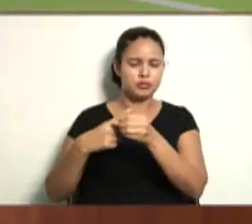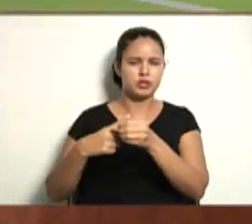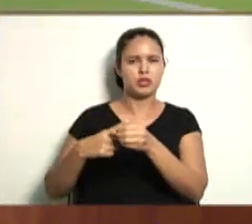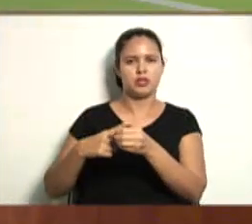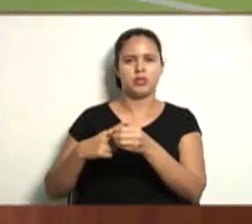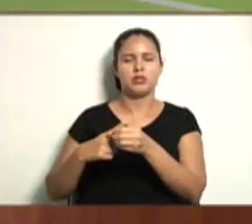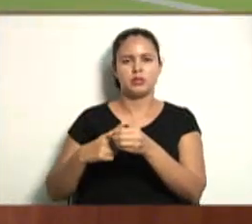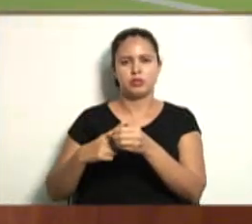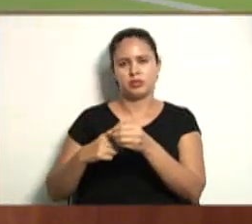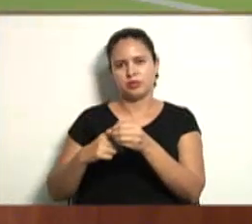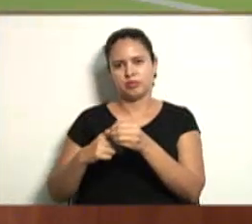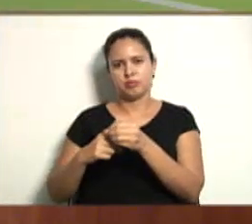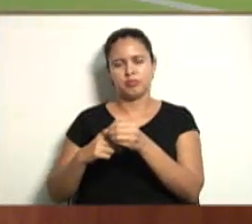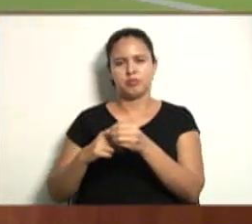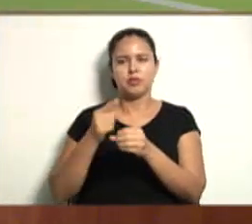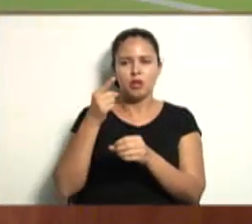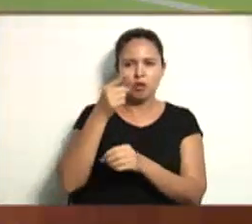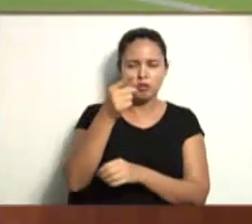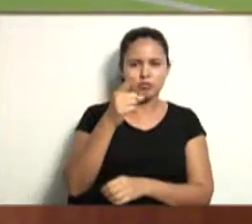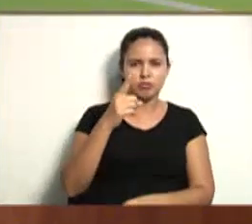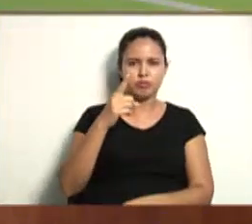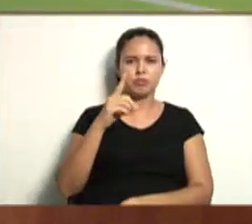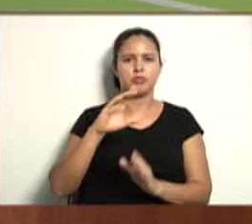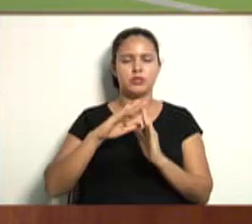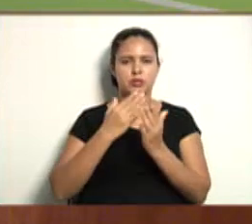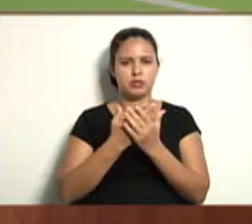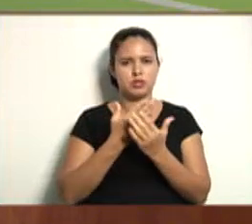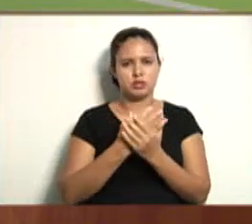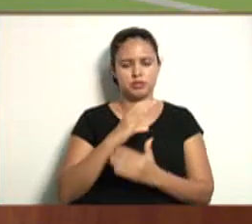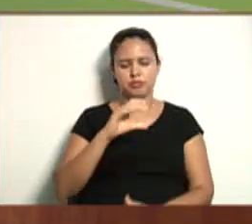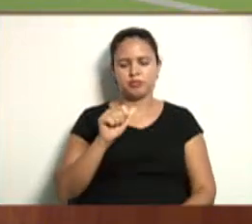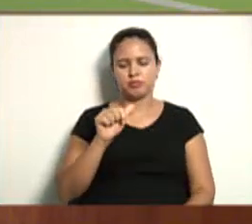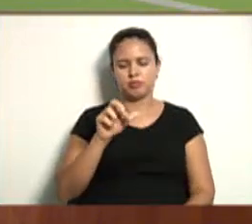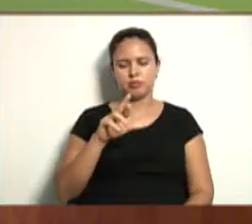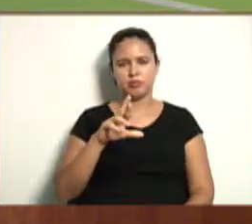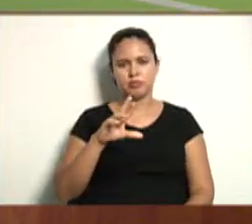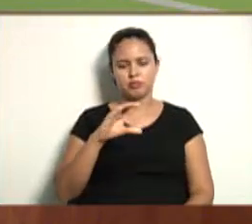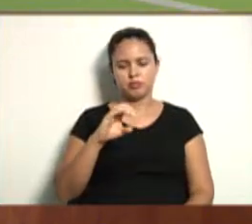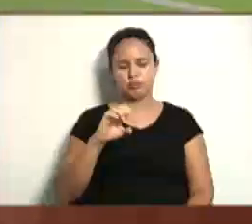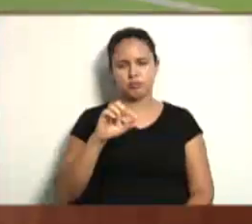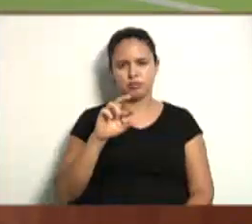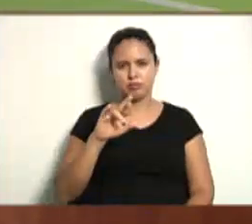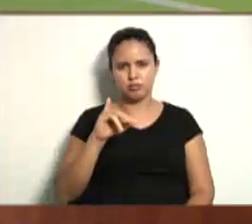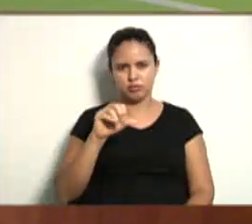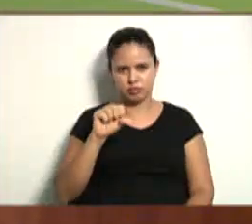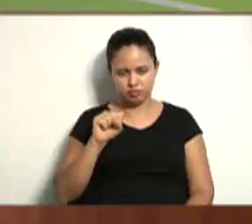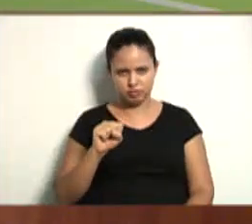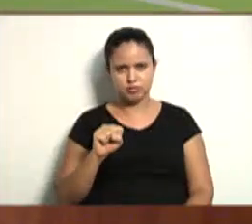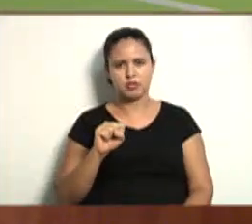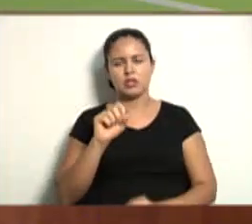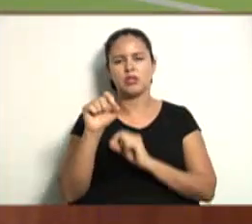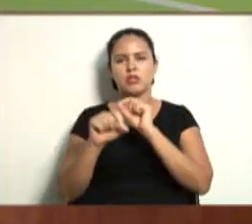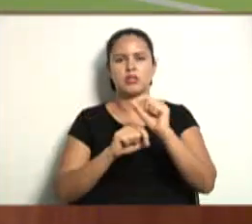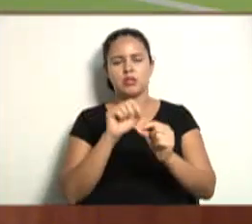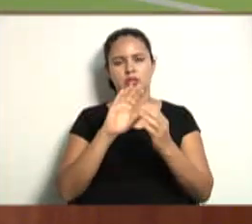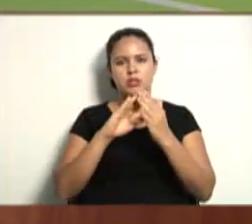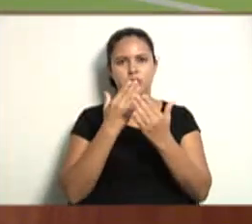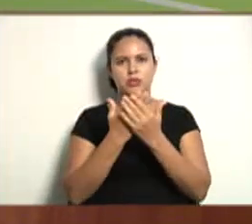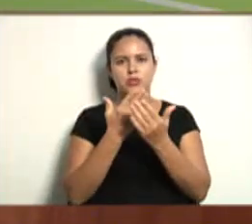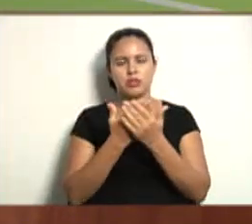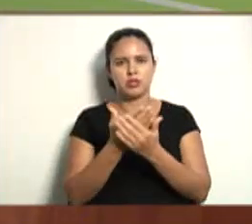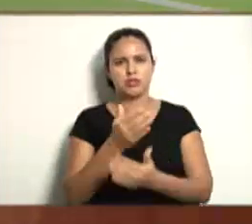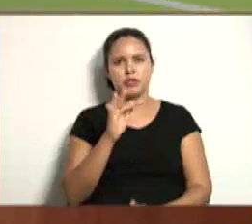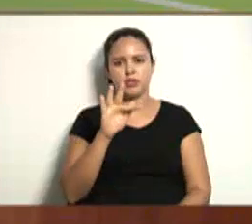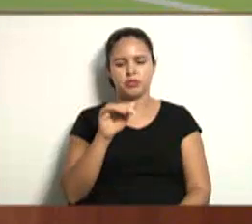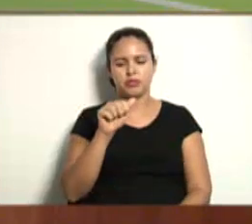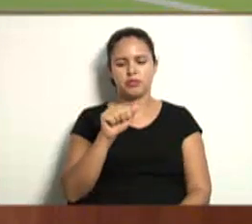obrigado, lá de Cárceres, muito obrigado aí pela participação. Tem uma resposta da aluna, da estudante aqui, Fabiana,